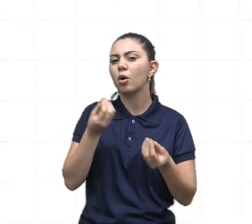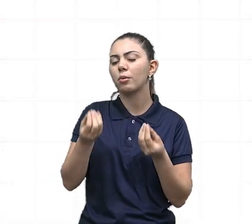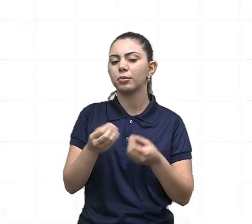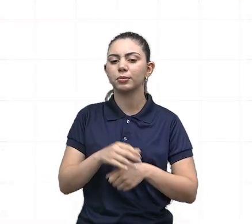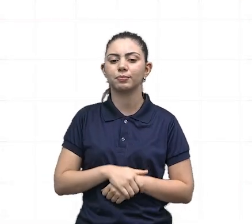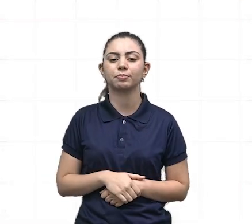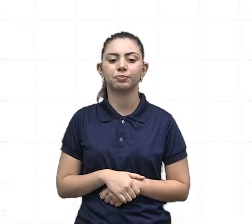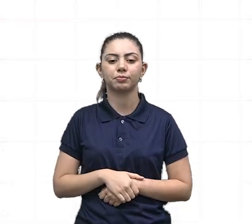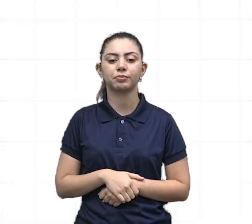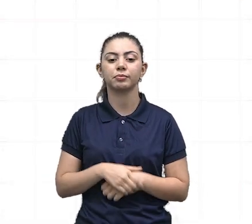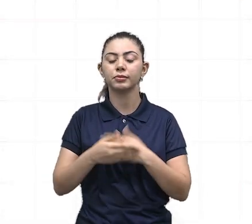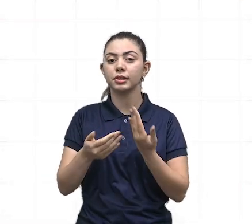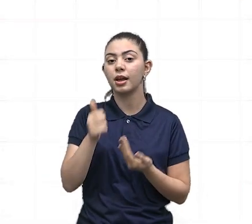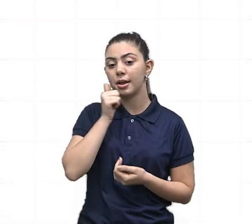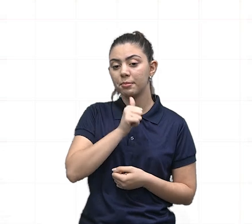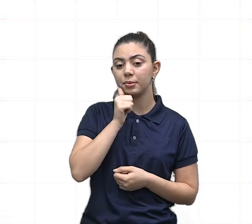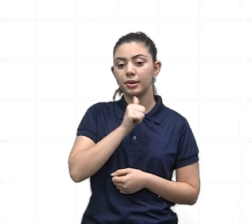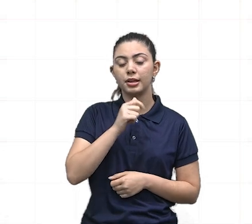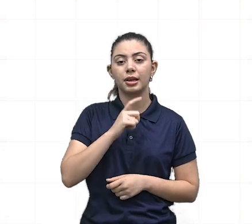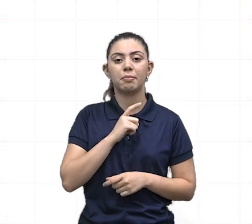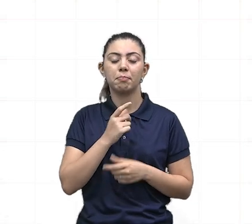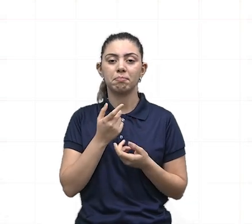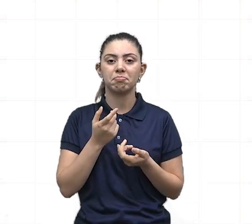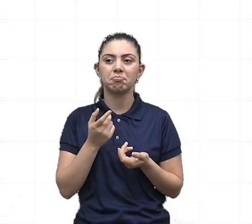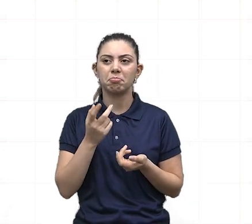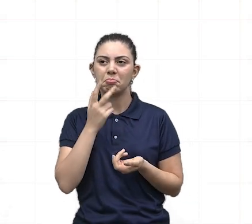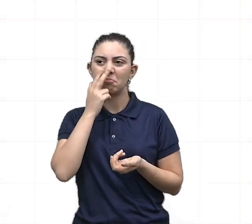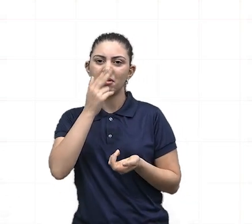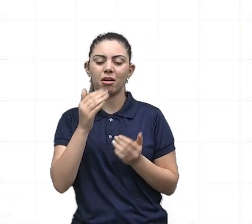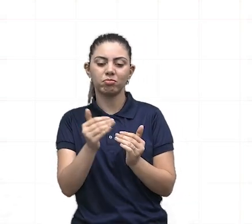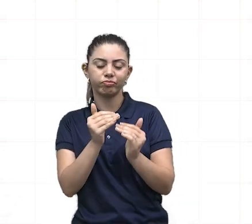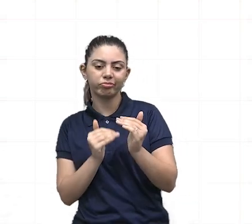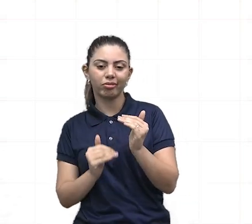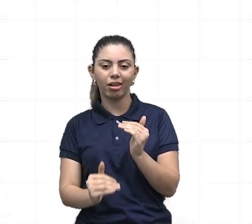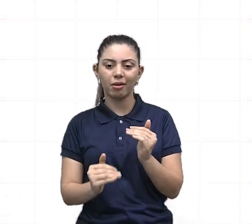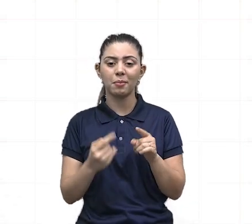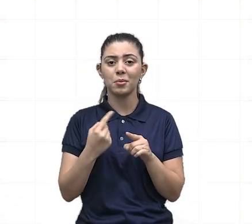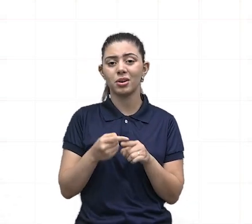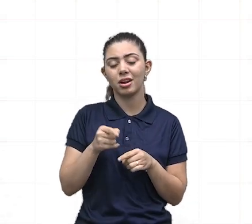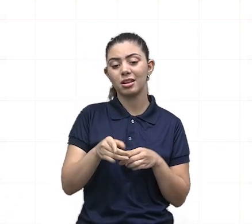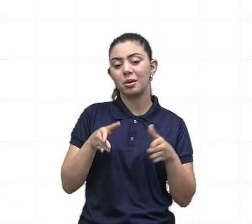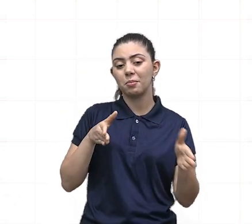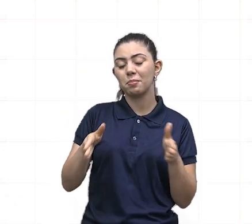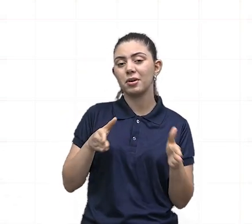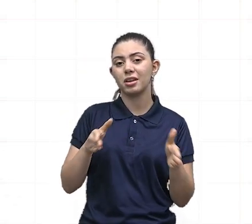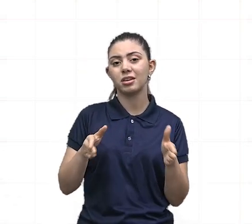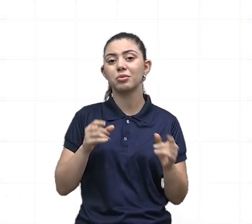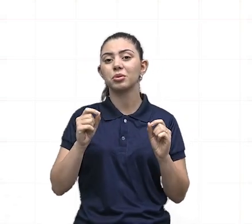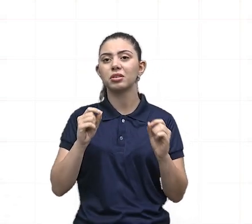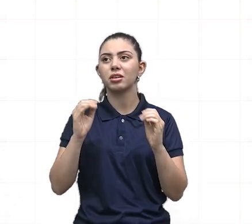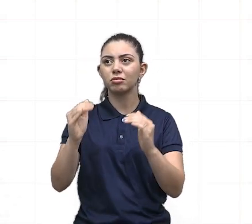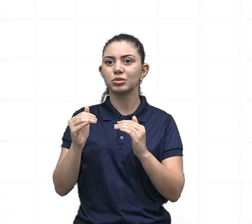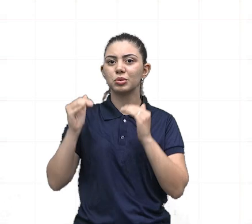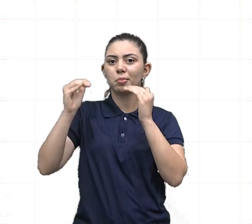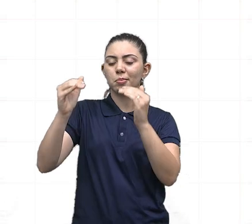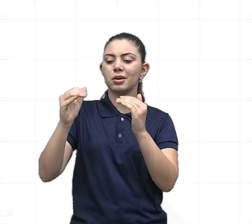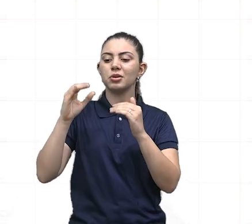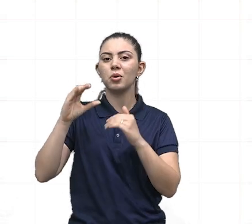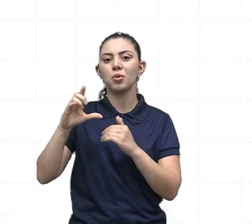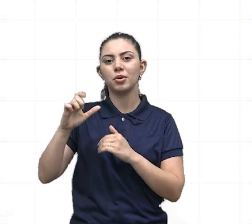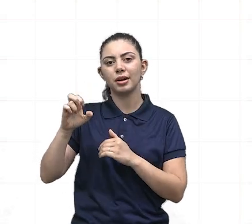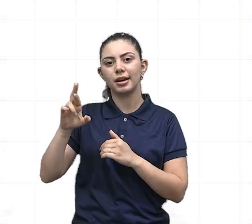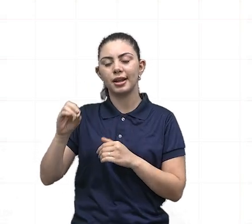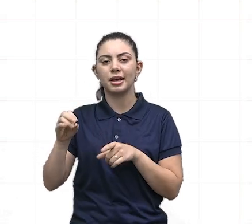mulheres ocupavam posição inferior, pois este período era dominado pelo clero, pelo patriarcado e